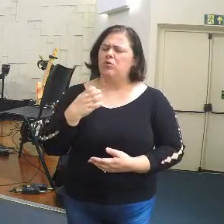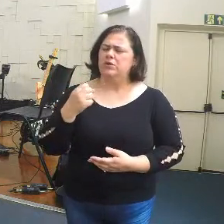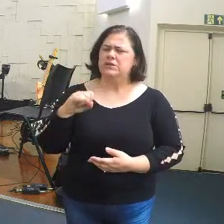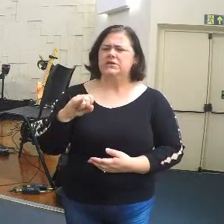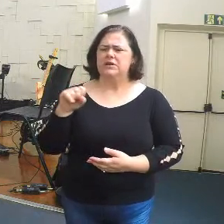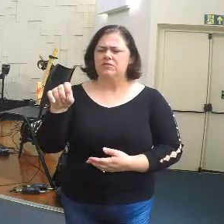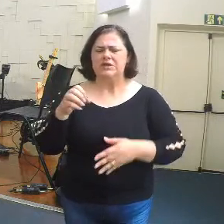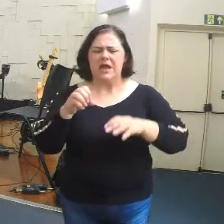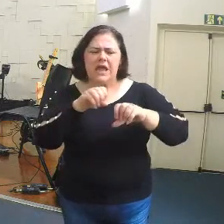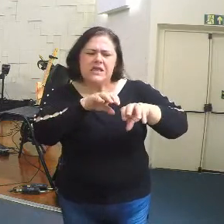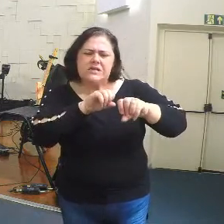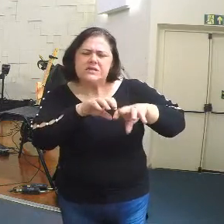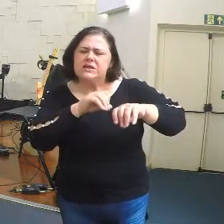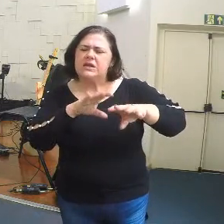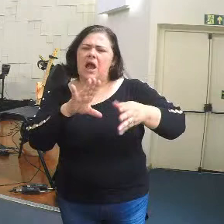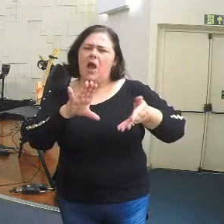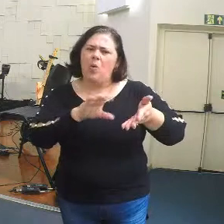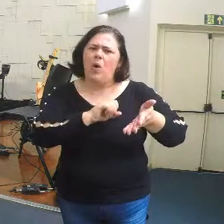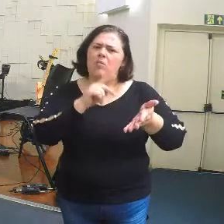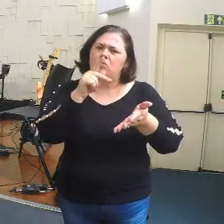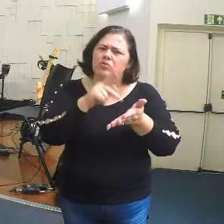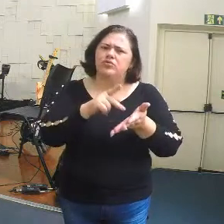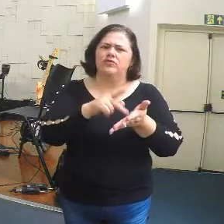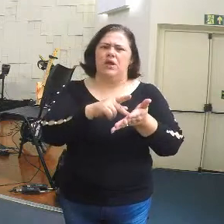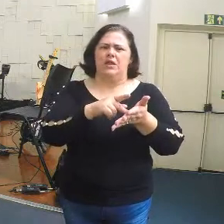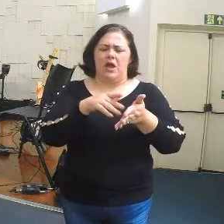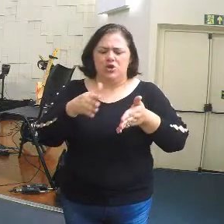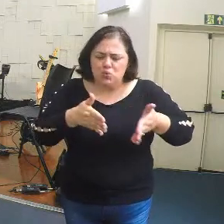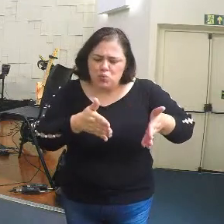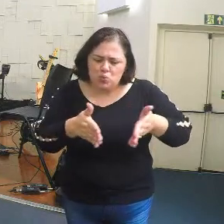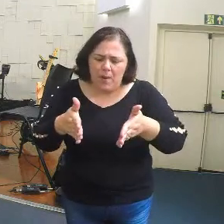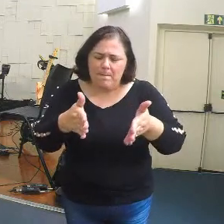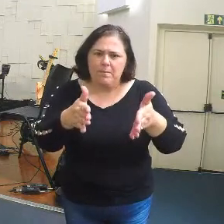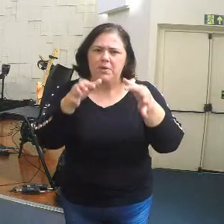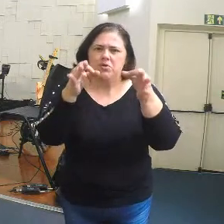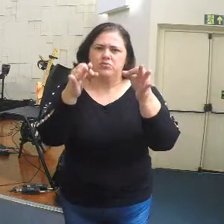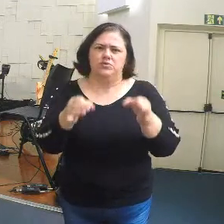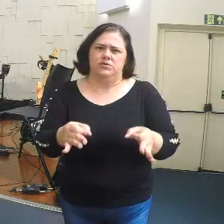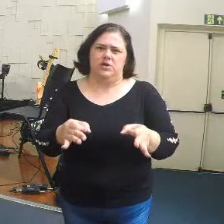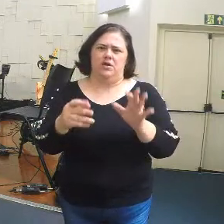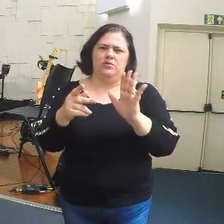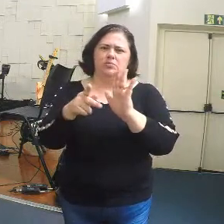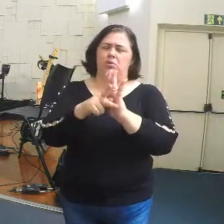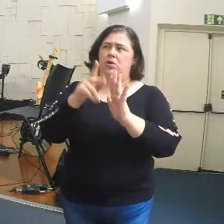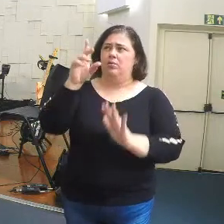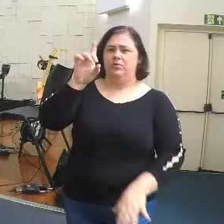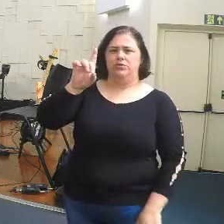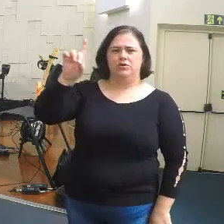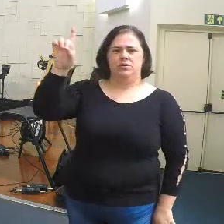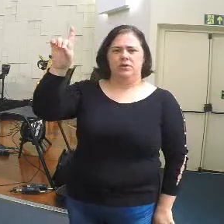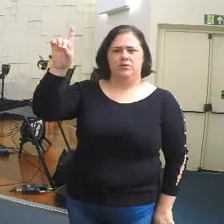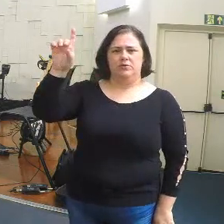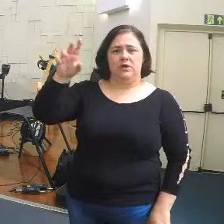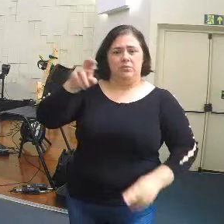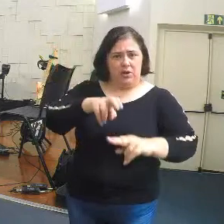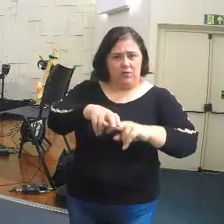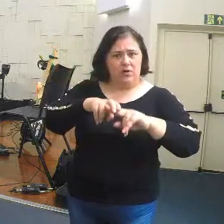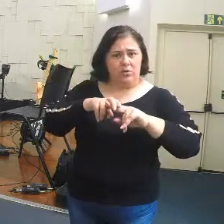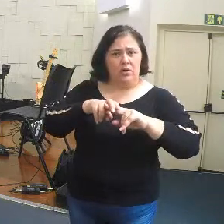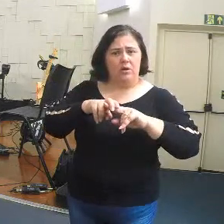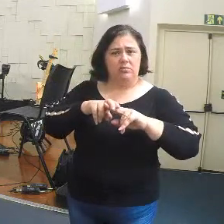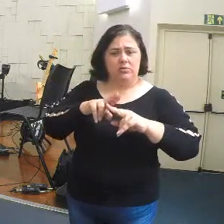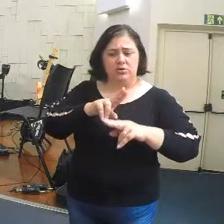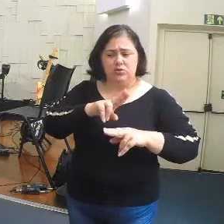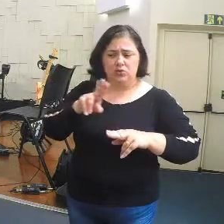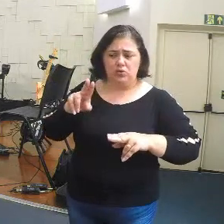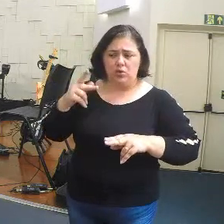em sua jornada por modo digno de Deus, pois por causa do nome foi que saíram, nada